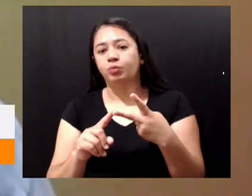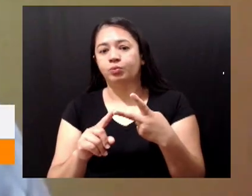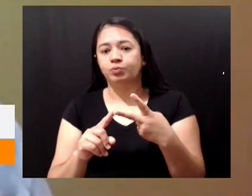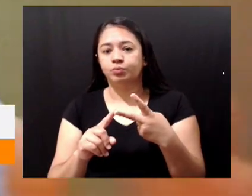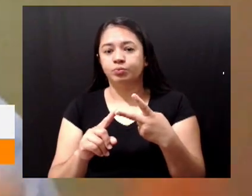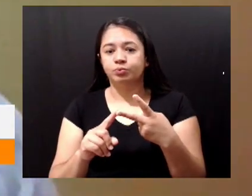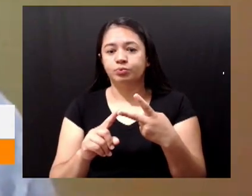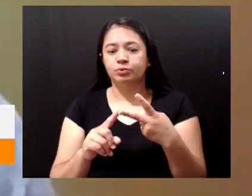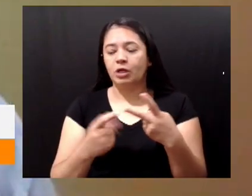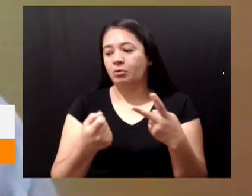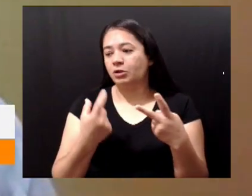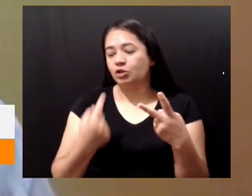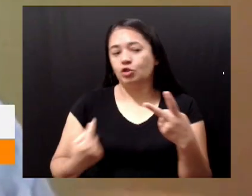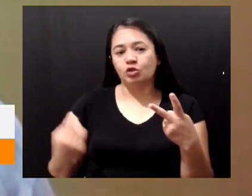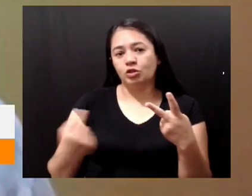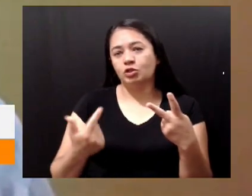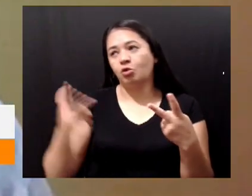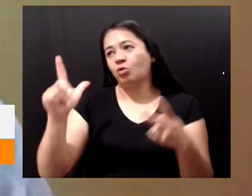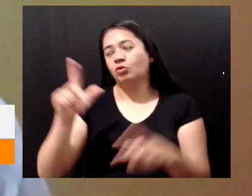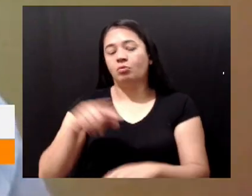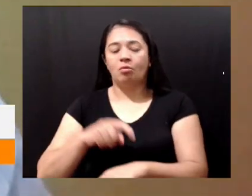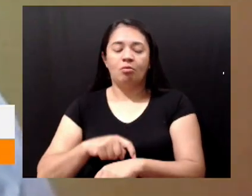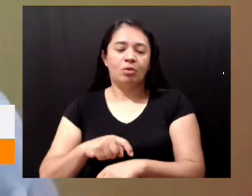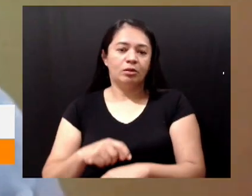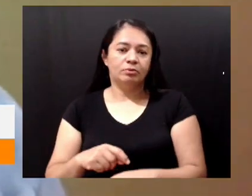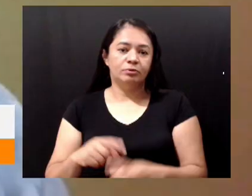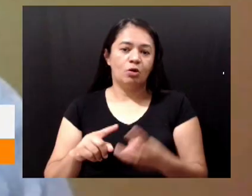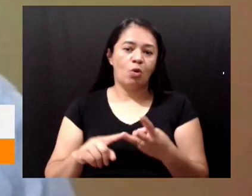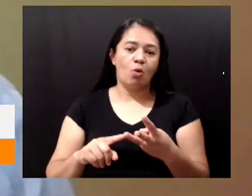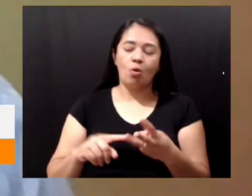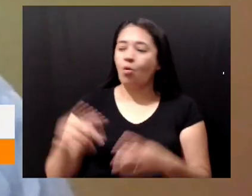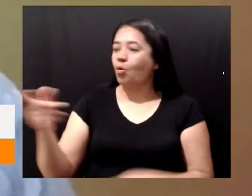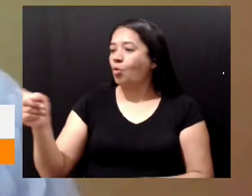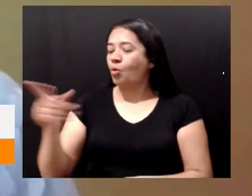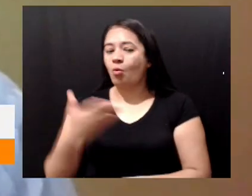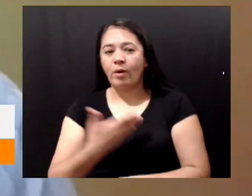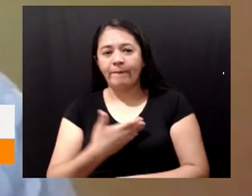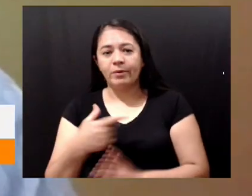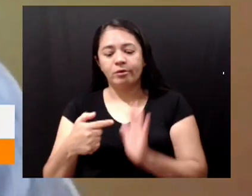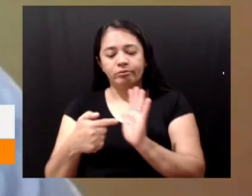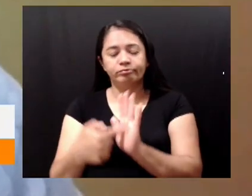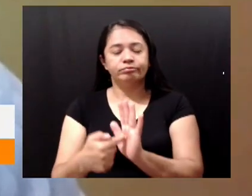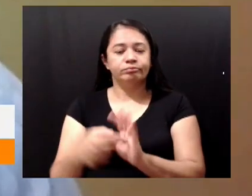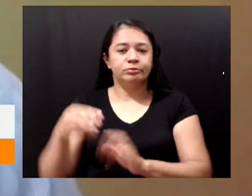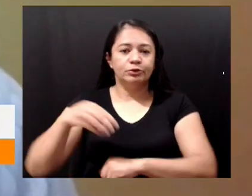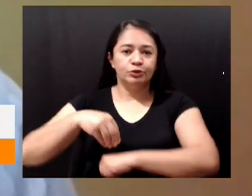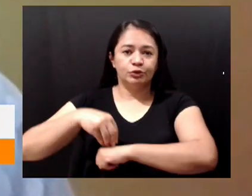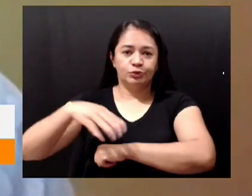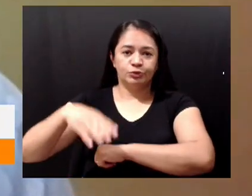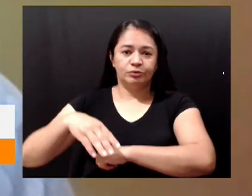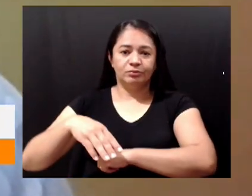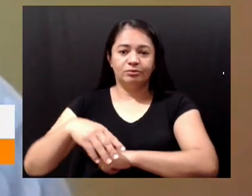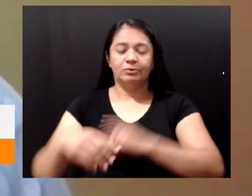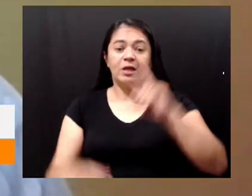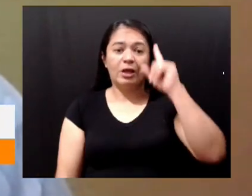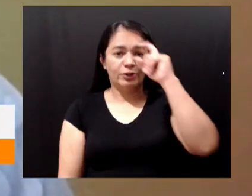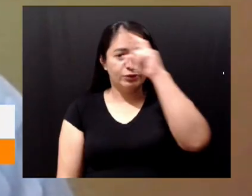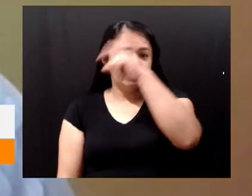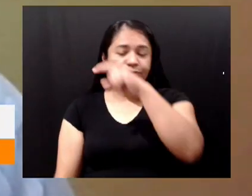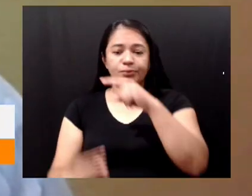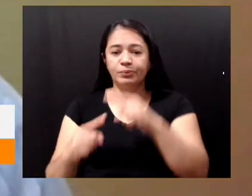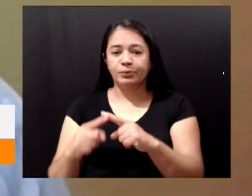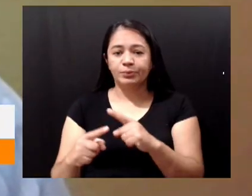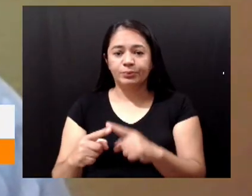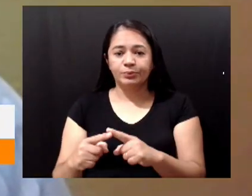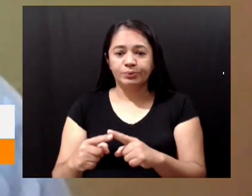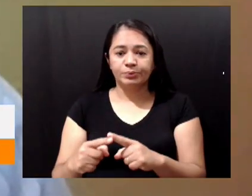outro momento, seja indicado pelo amigo, pelo familiar. É complicado porque